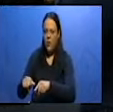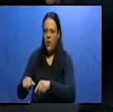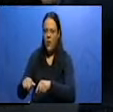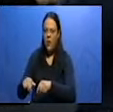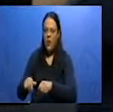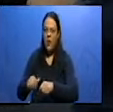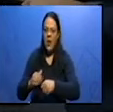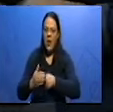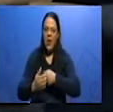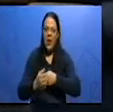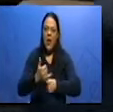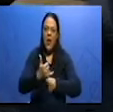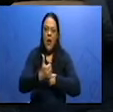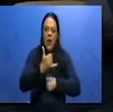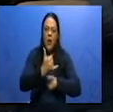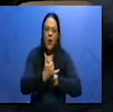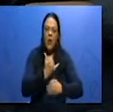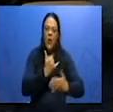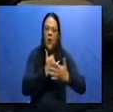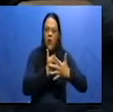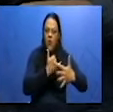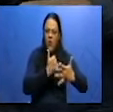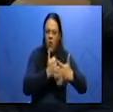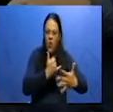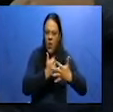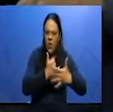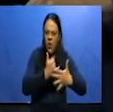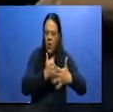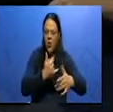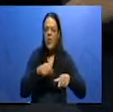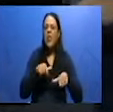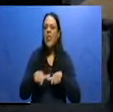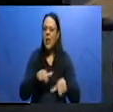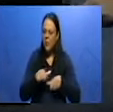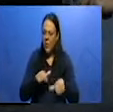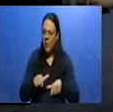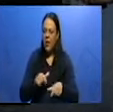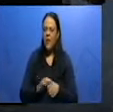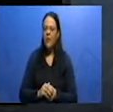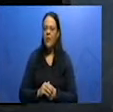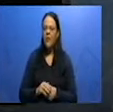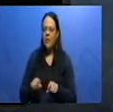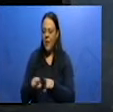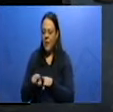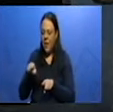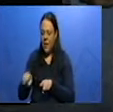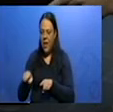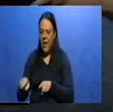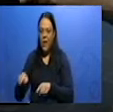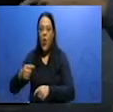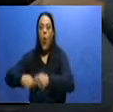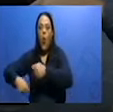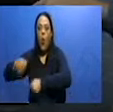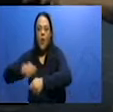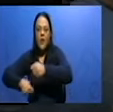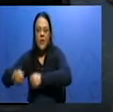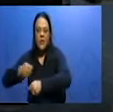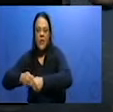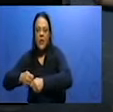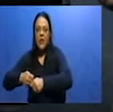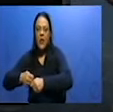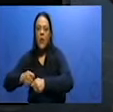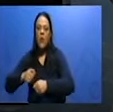pelo comércio de ouro e marfim. Quando os portugueses descobriram a América, Congo